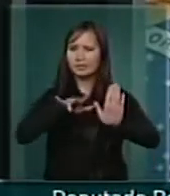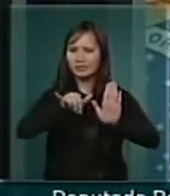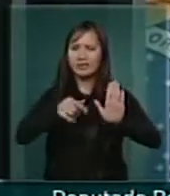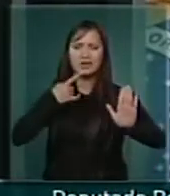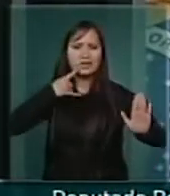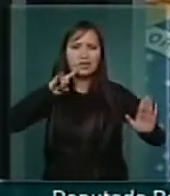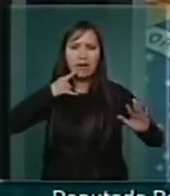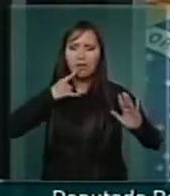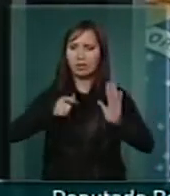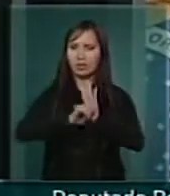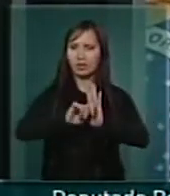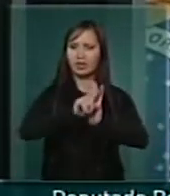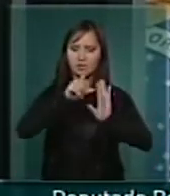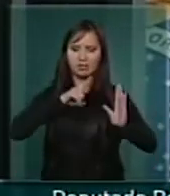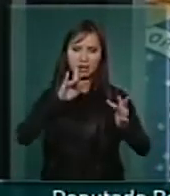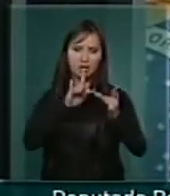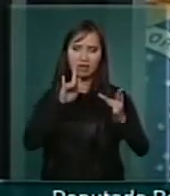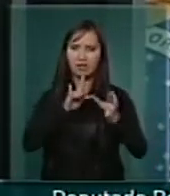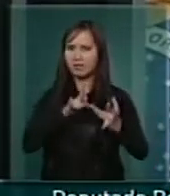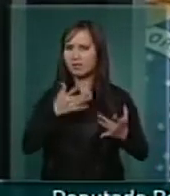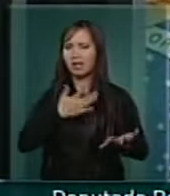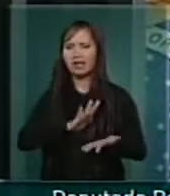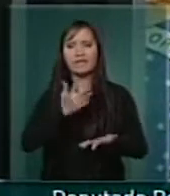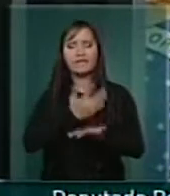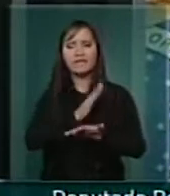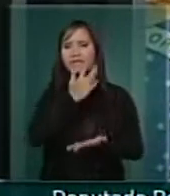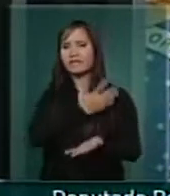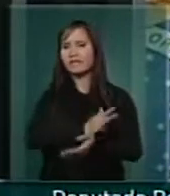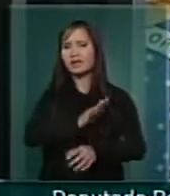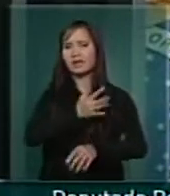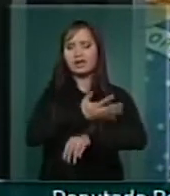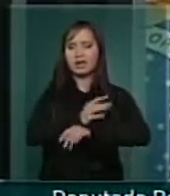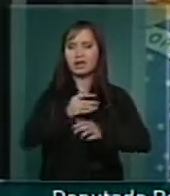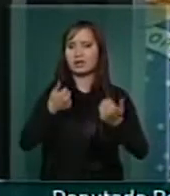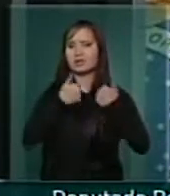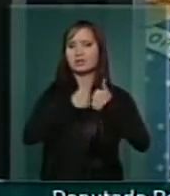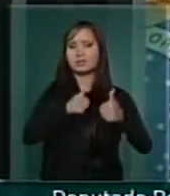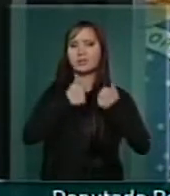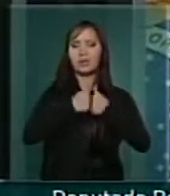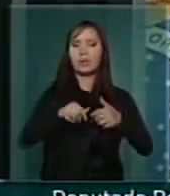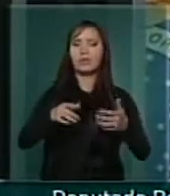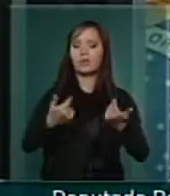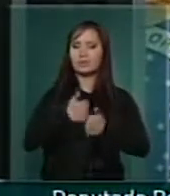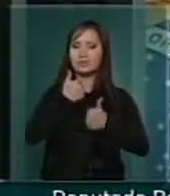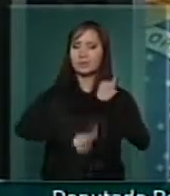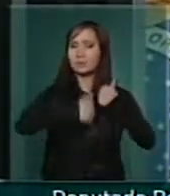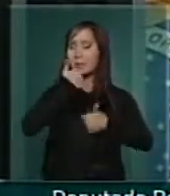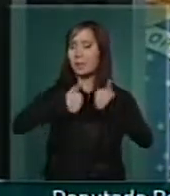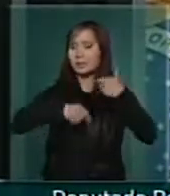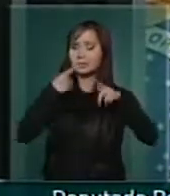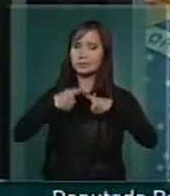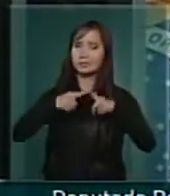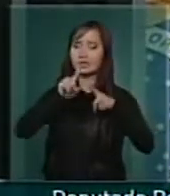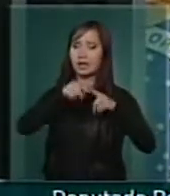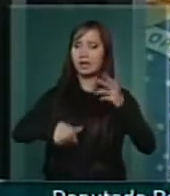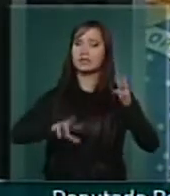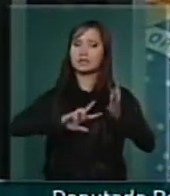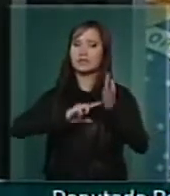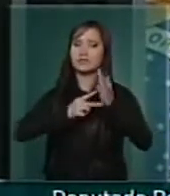o que é impossível, já que o esporte é sinônimo de vida, de saúde, paz e